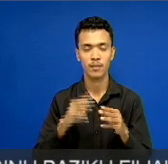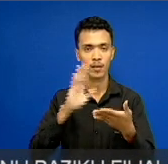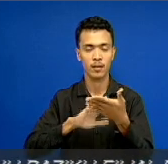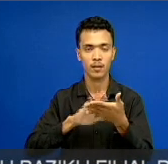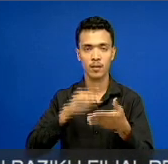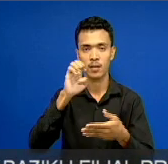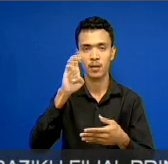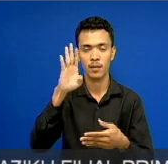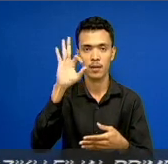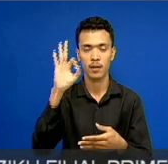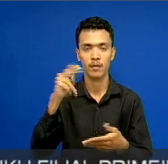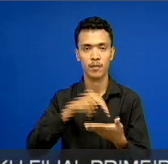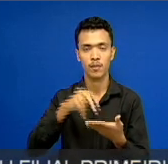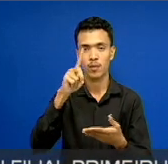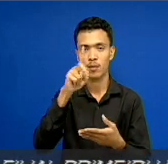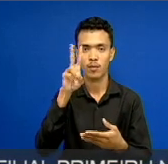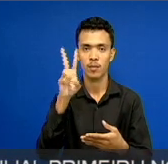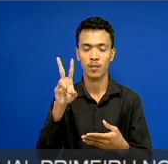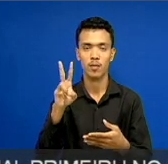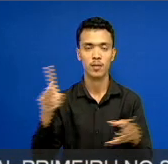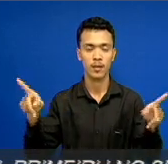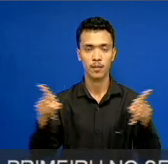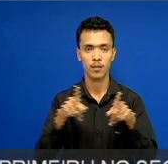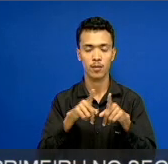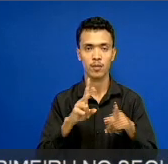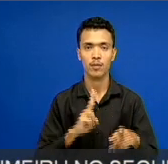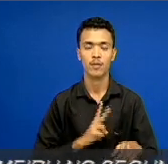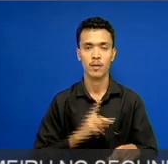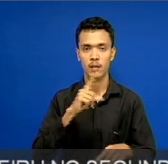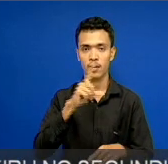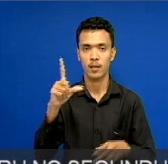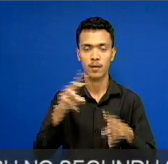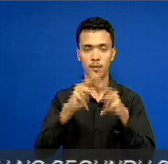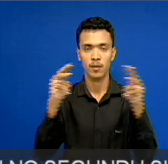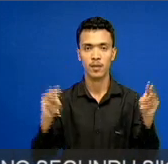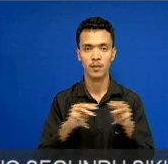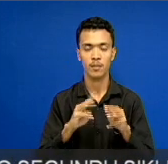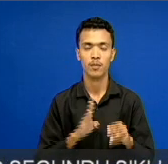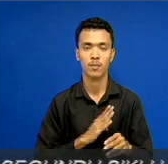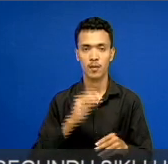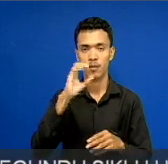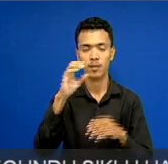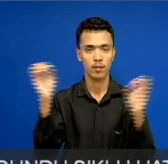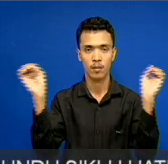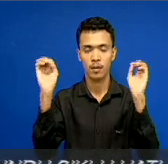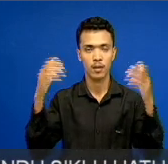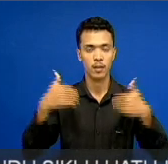Escola Ensino Básico Filial Primero no Segundo Ciclo, Watuhaco Posto Administrativo Venilale, Município Baucau, La Hija